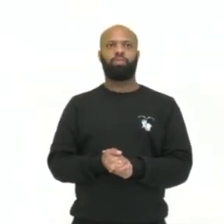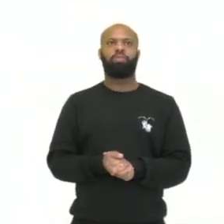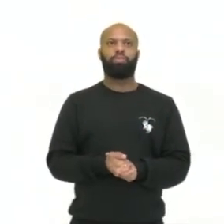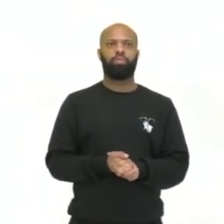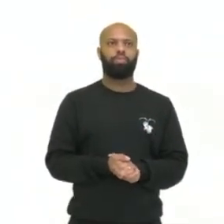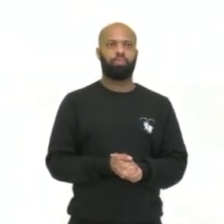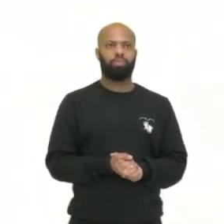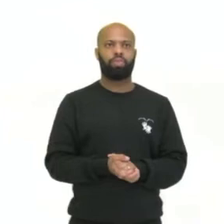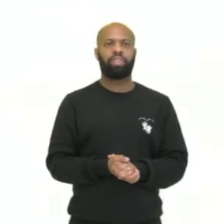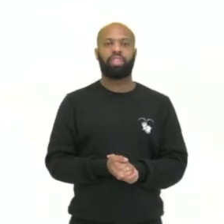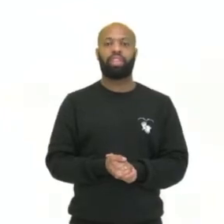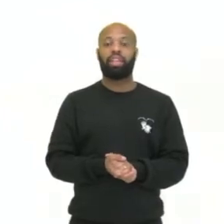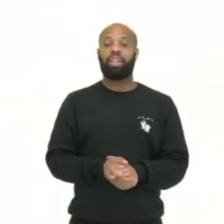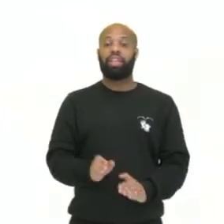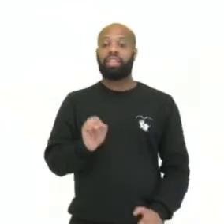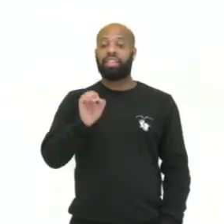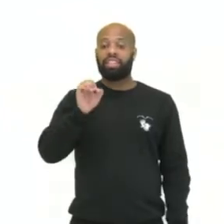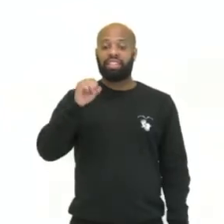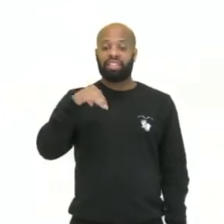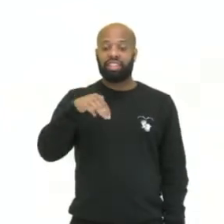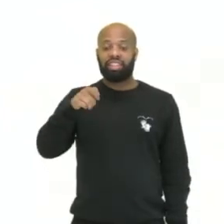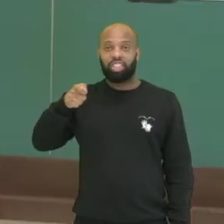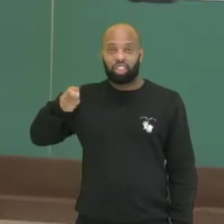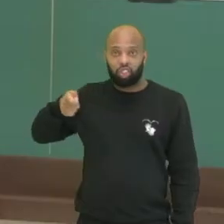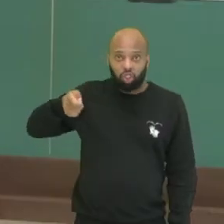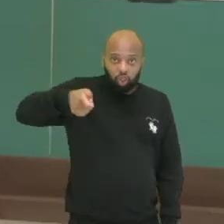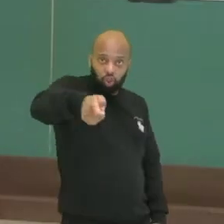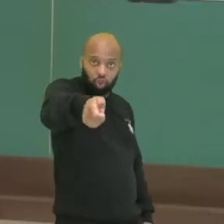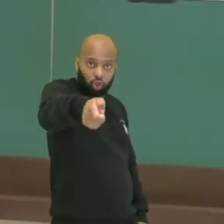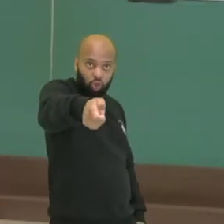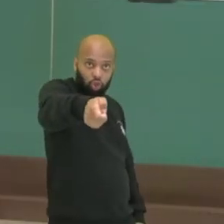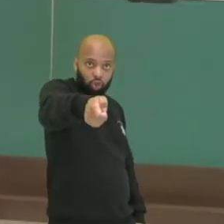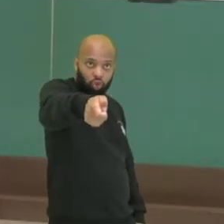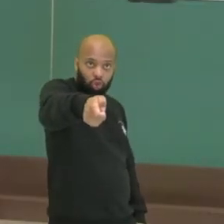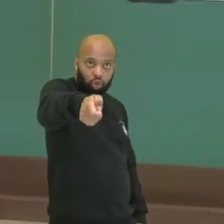que quem tocou foi primeiro este